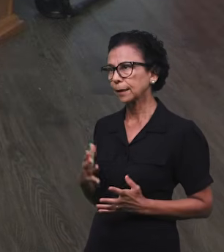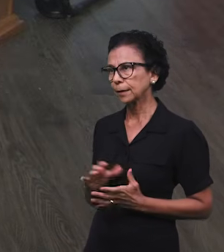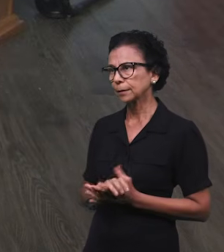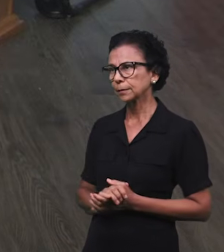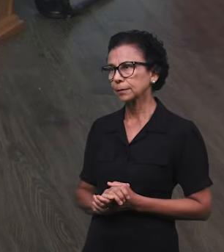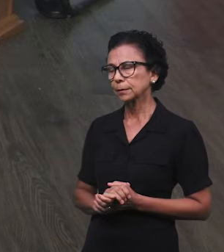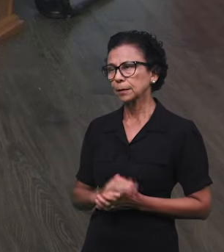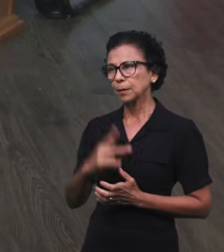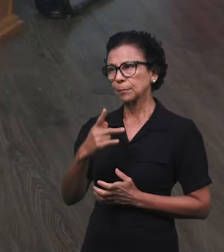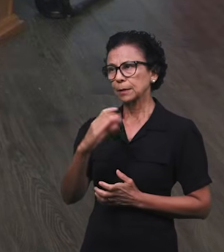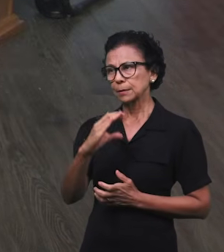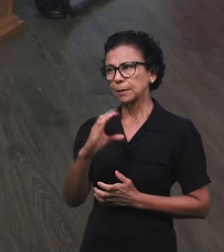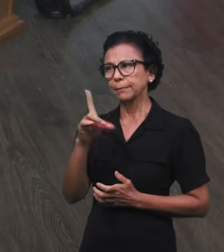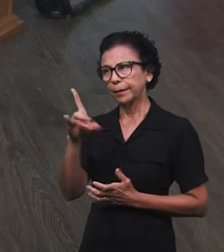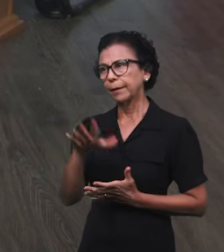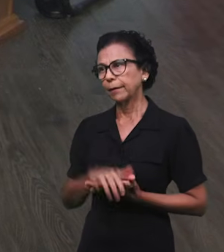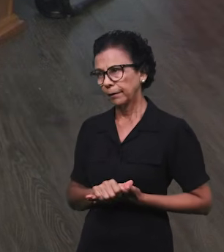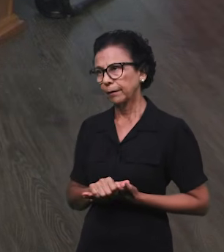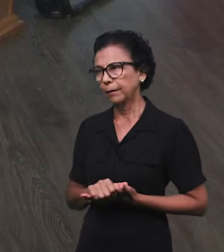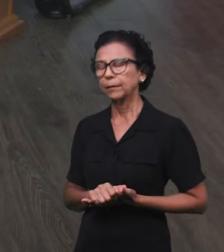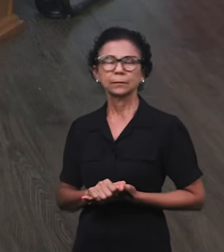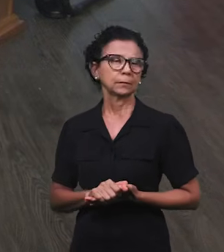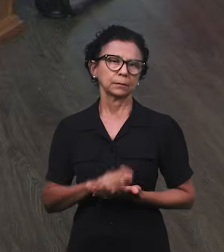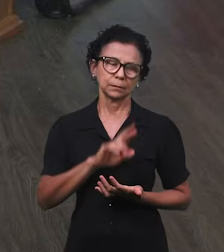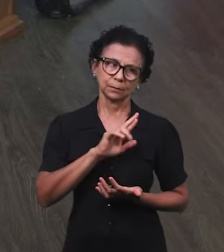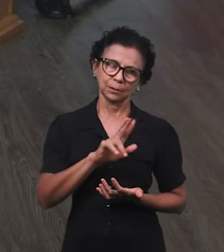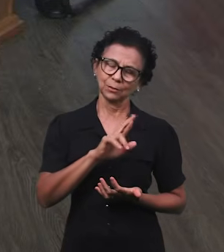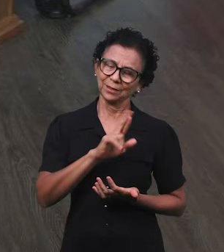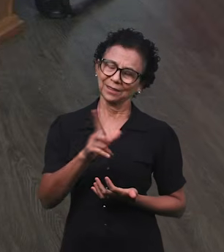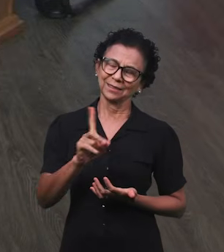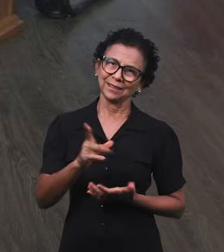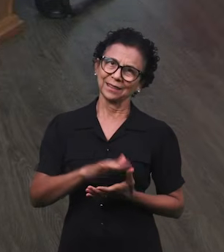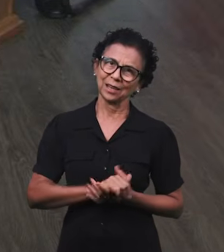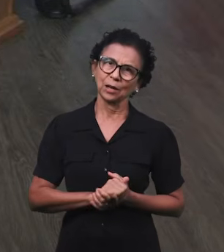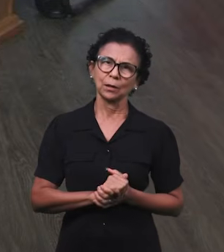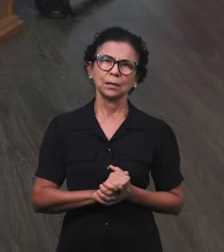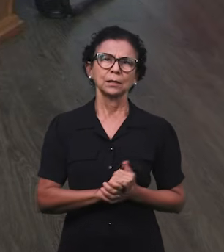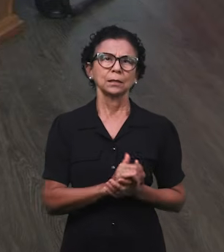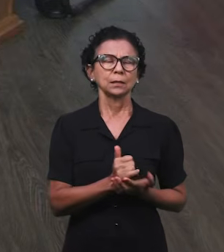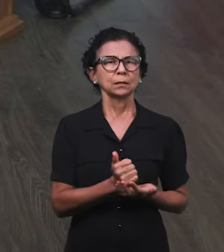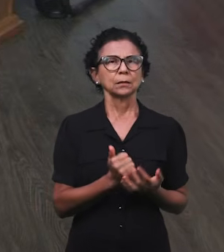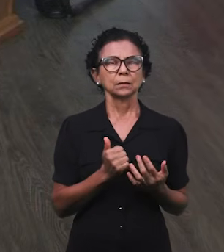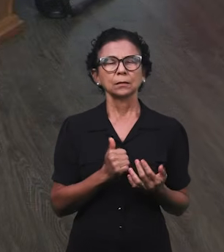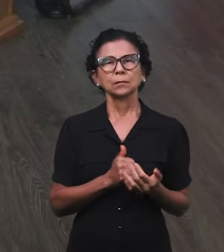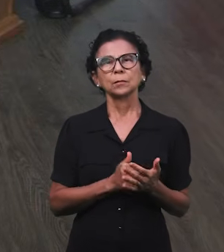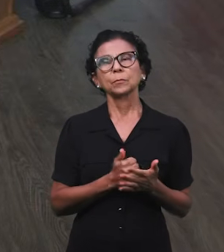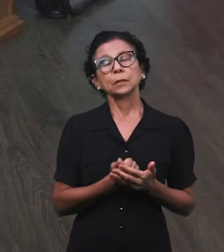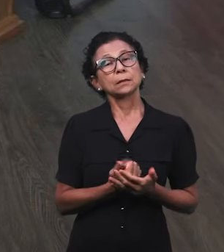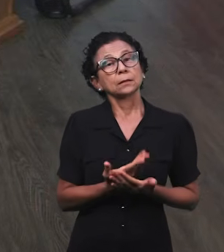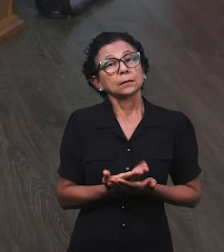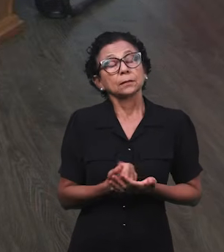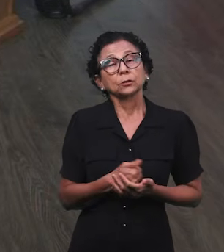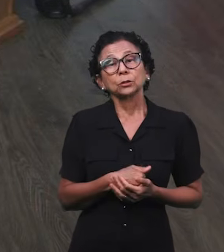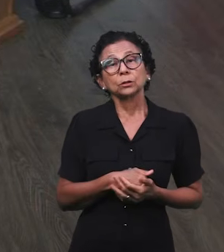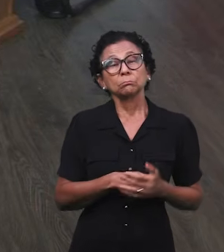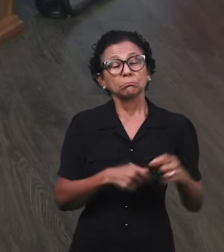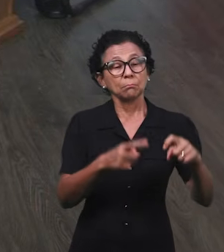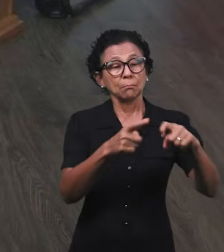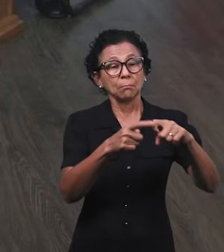Precisa passar por uma multidisciplinar aí, com vários médicos, para ter um laudo completo e ter acesso a esse benefício.